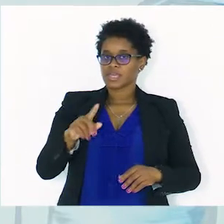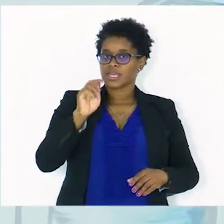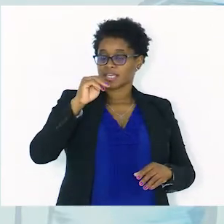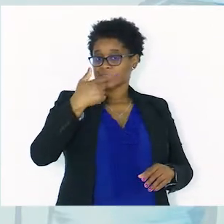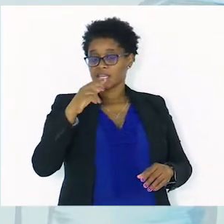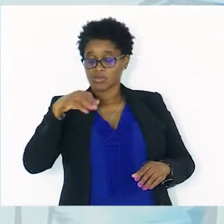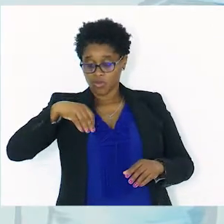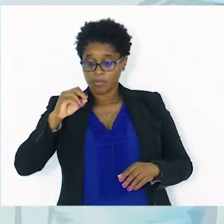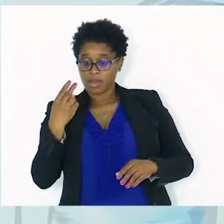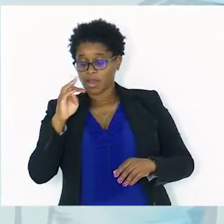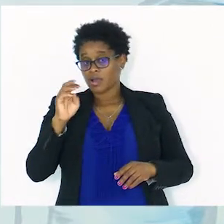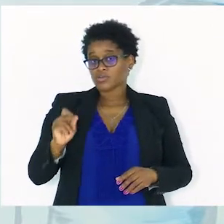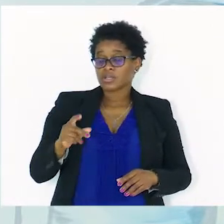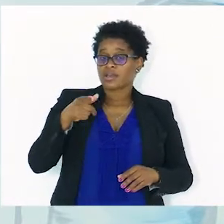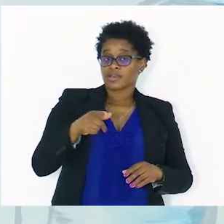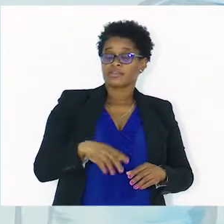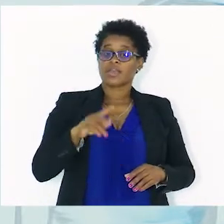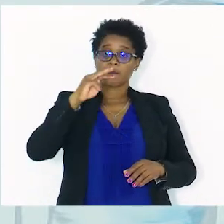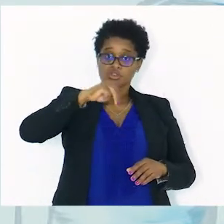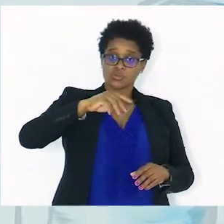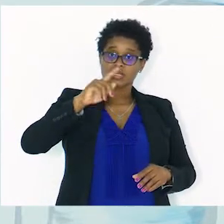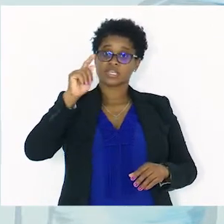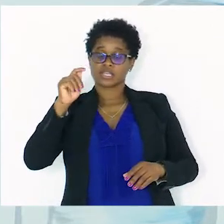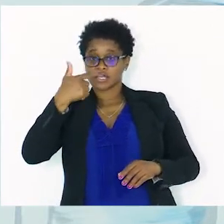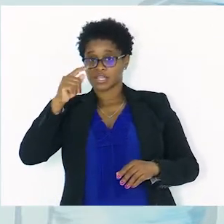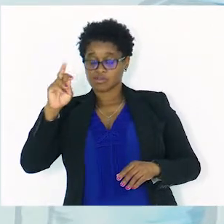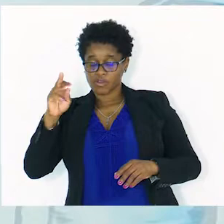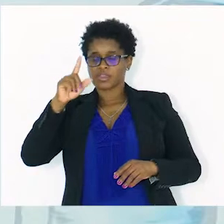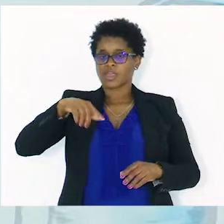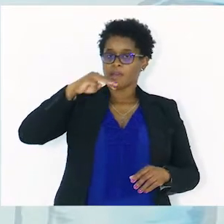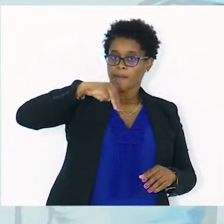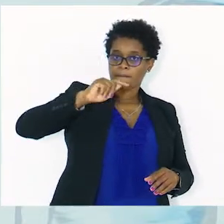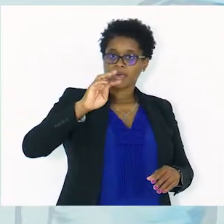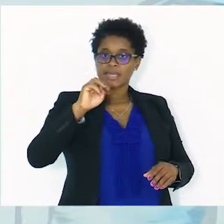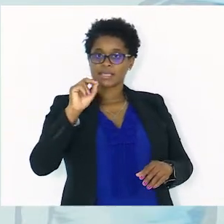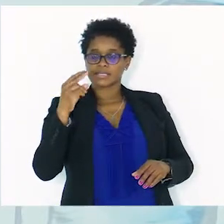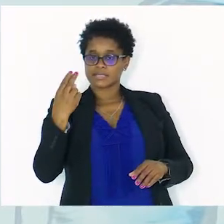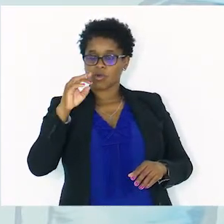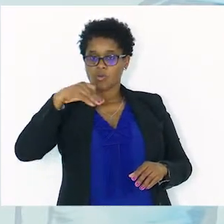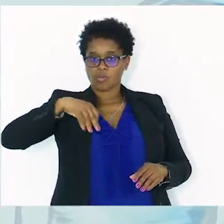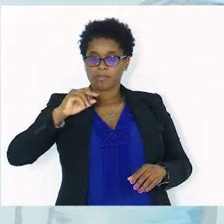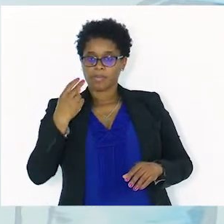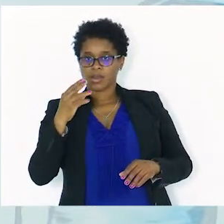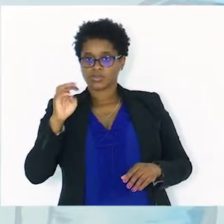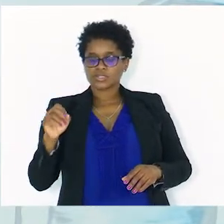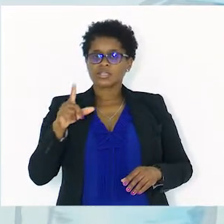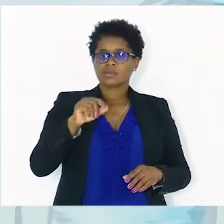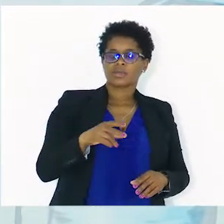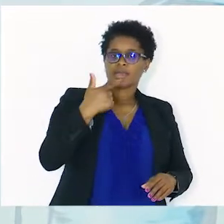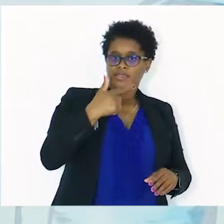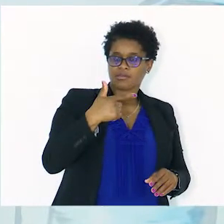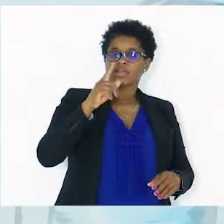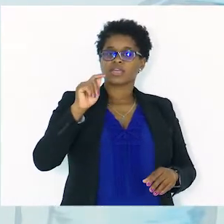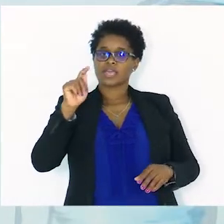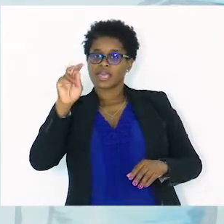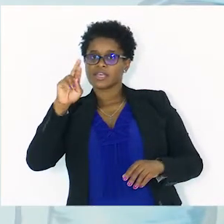a mesosfera e a termosfera, a mesopausa. E entre a termosfera e a exosfera, a